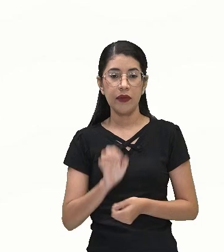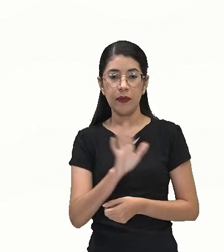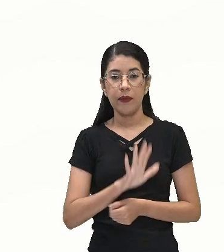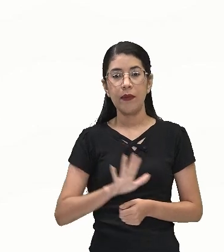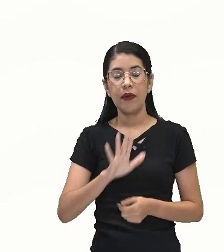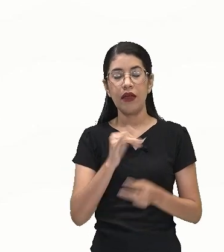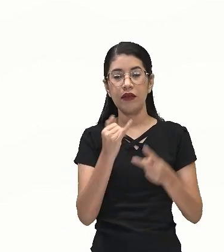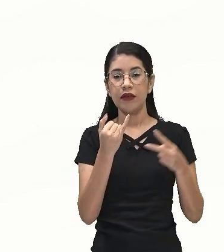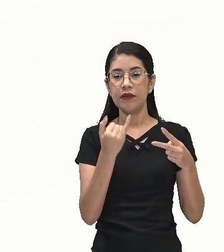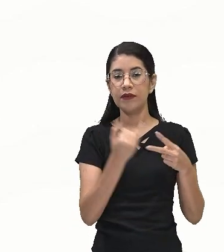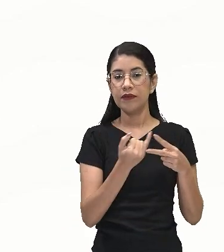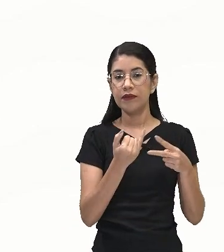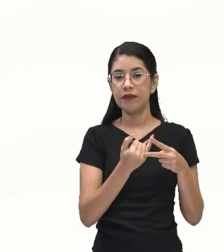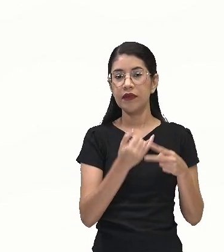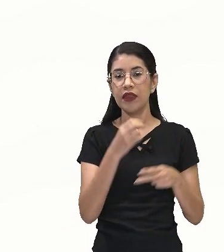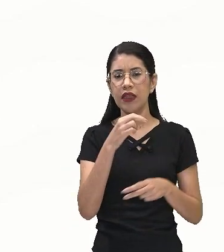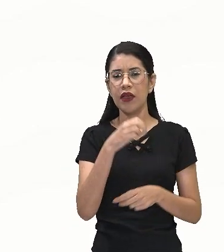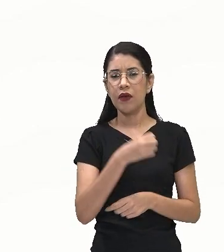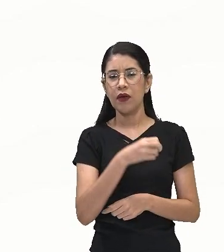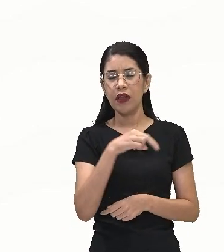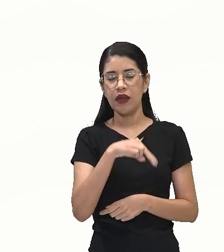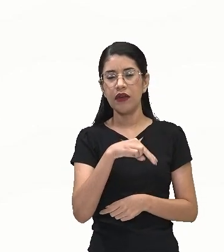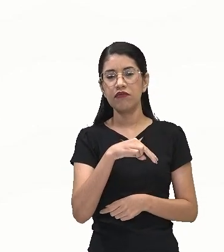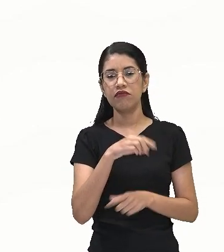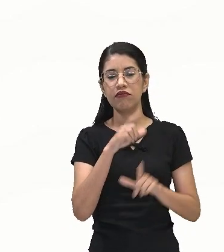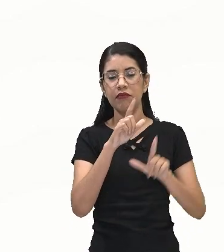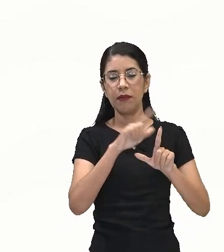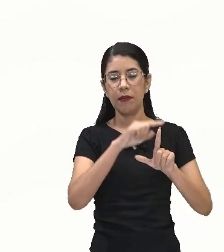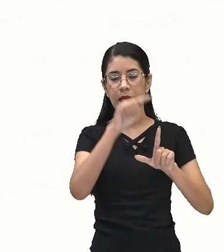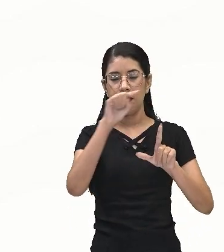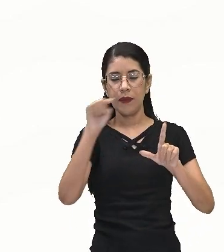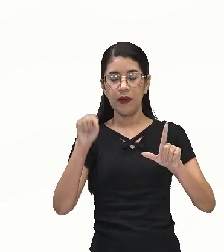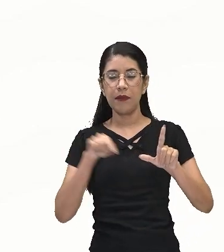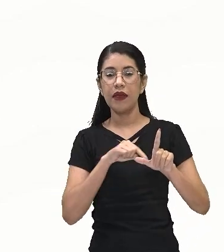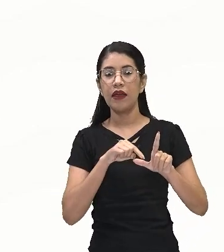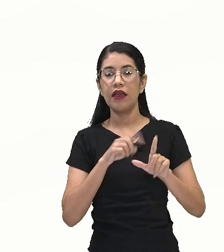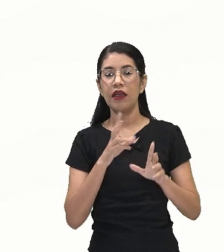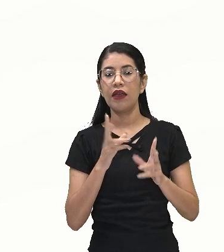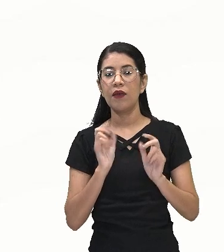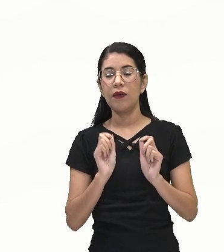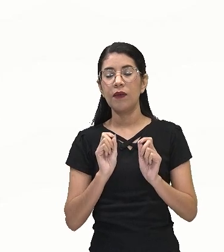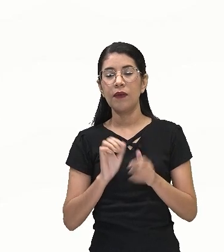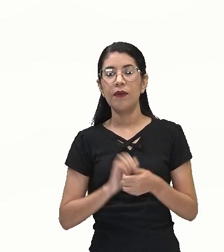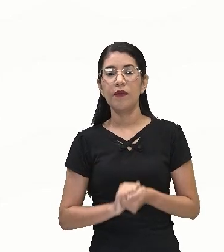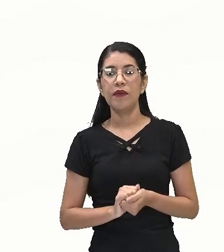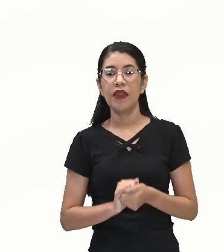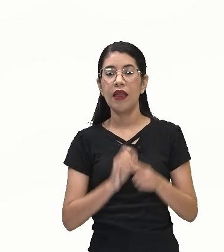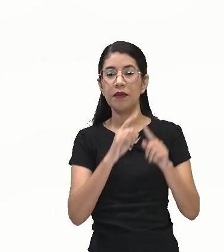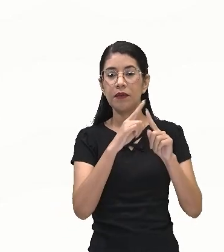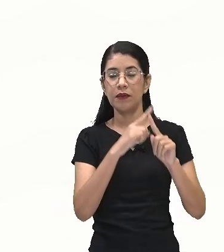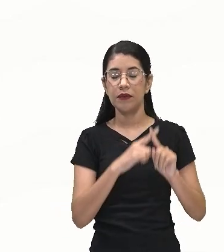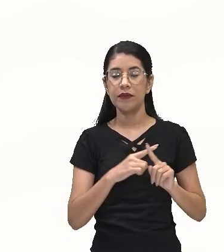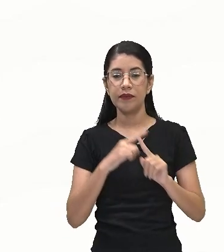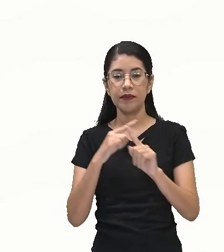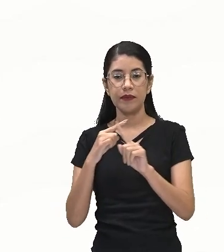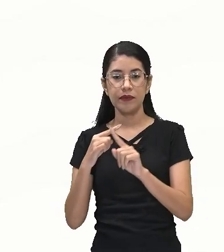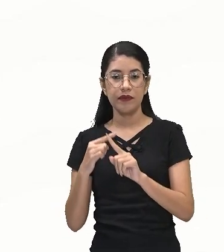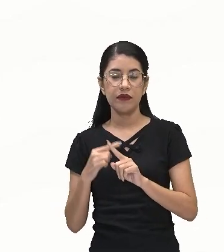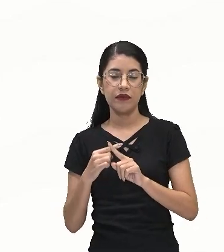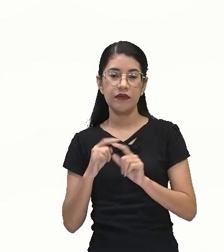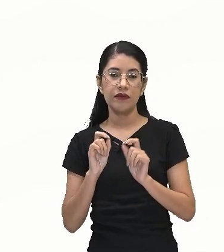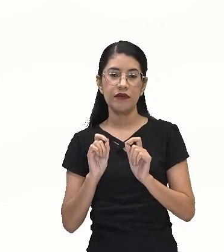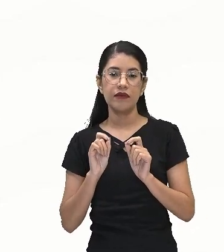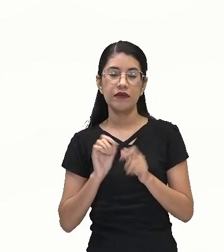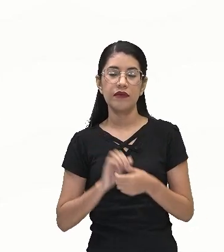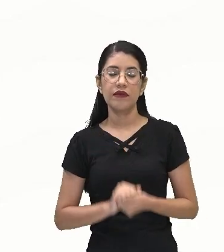polígono regular de N lados é igual ao produto, sempre que falamos de produto, é multiplicação, ok?